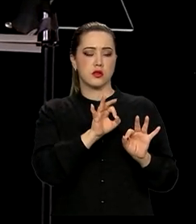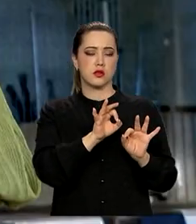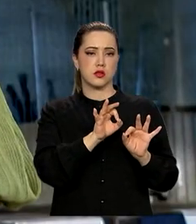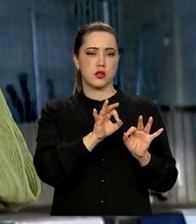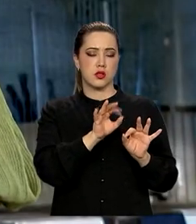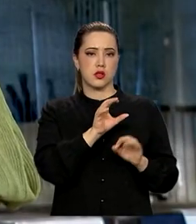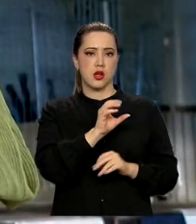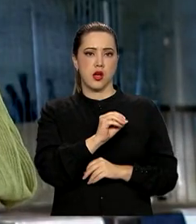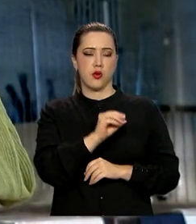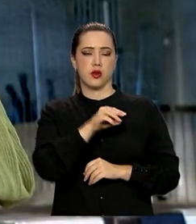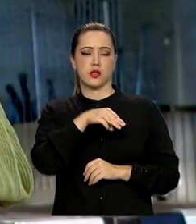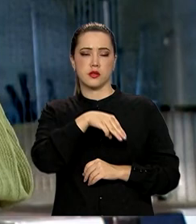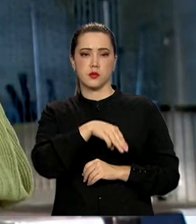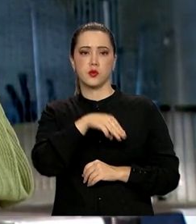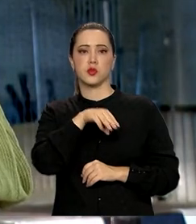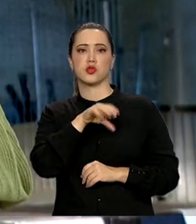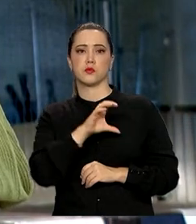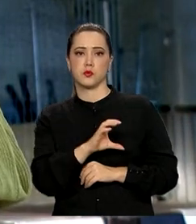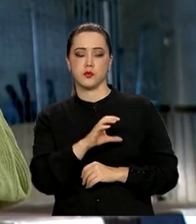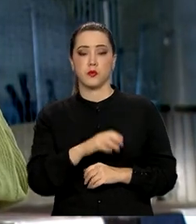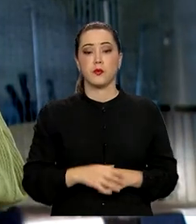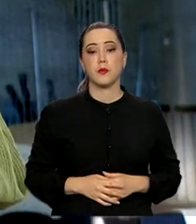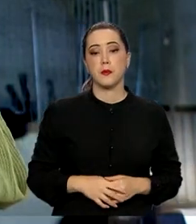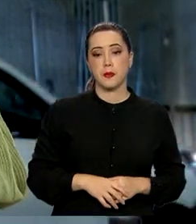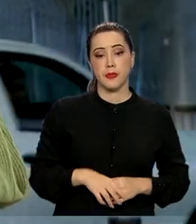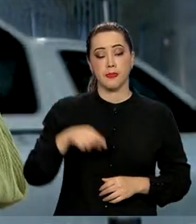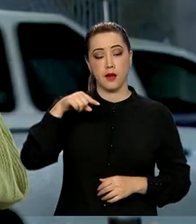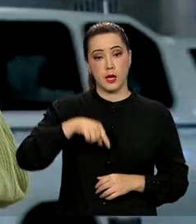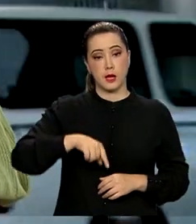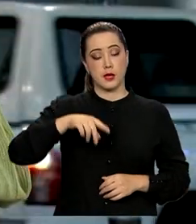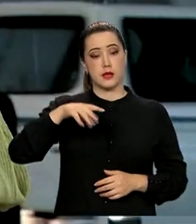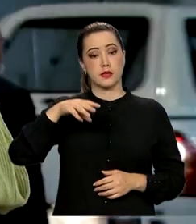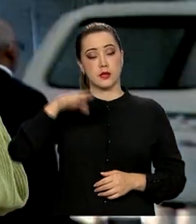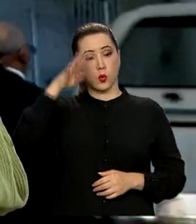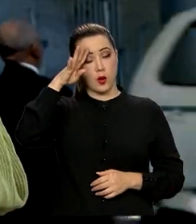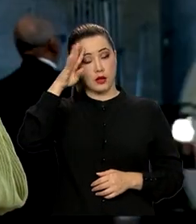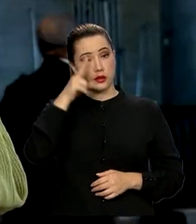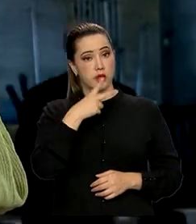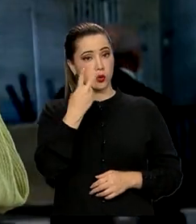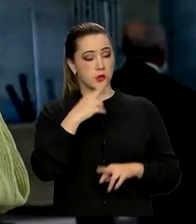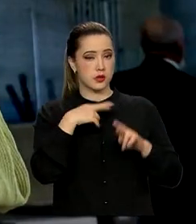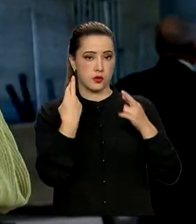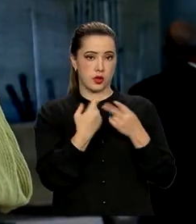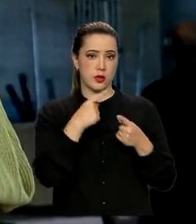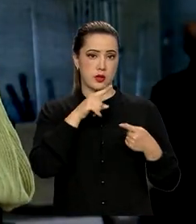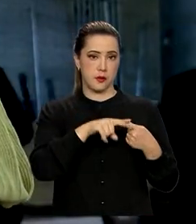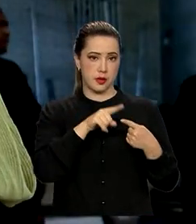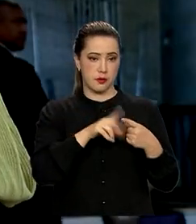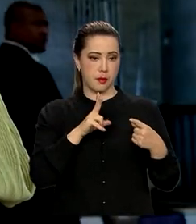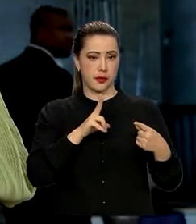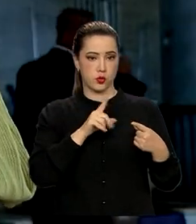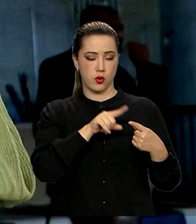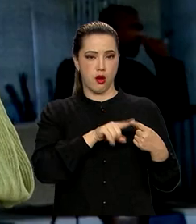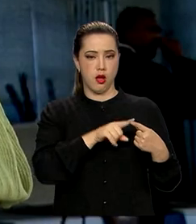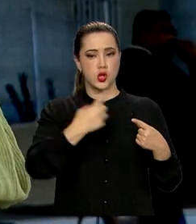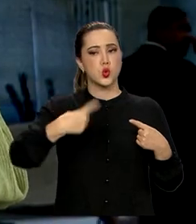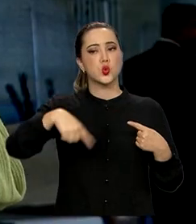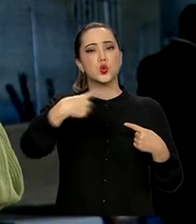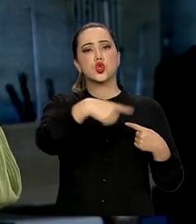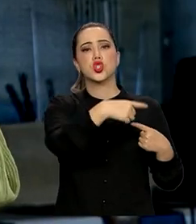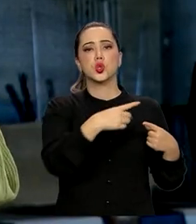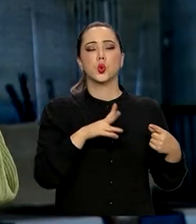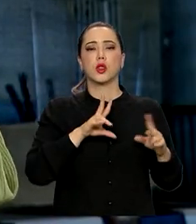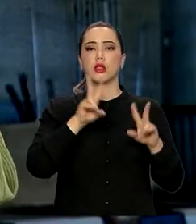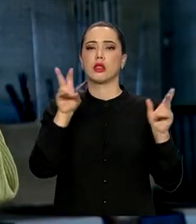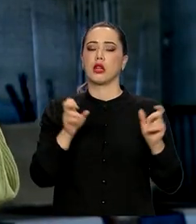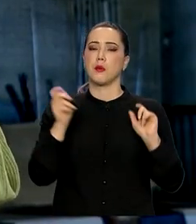Comércio. Para esta quarta-feira, estão previstas duas sessões plenárias. Na primeira, que será restrita, vão ser discutidos temas como